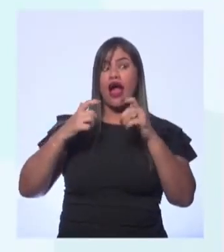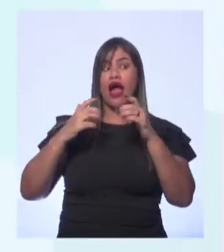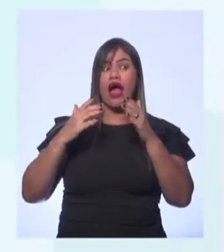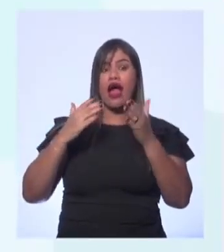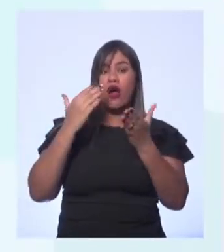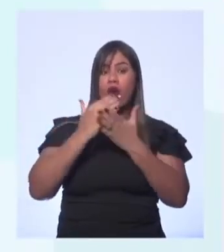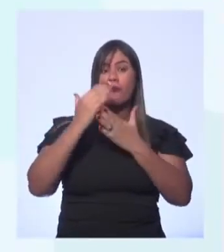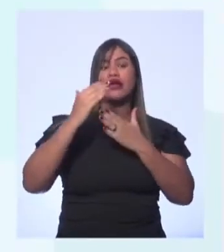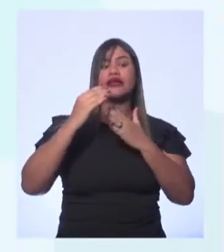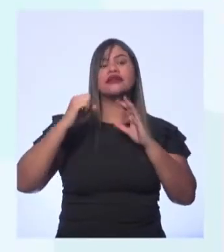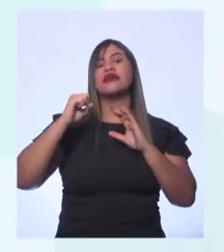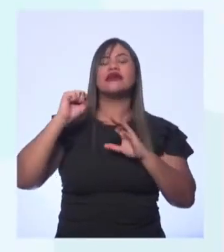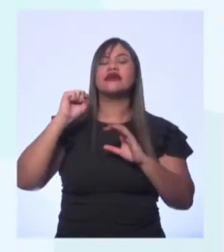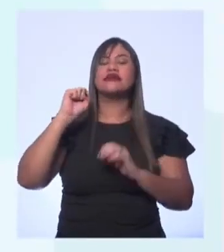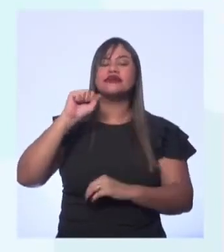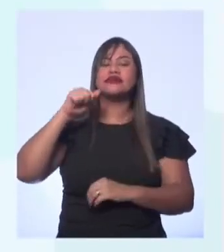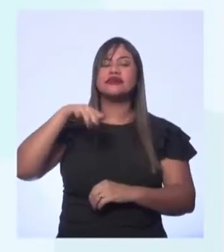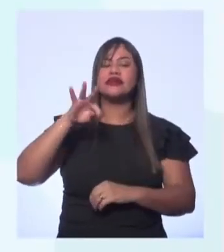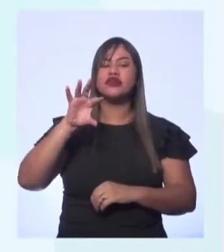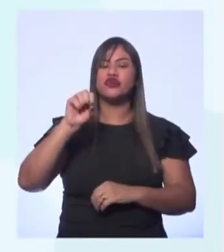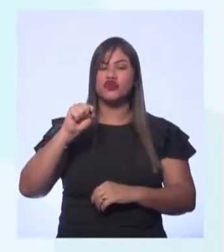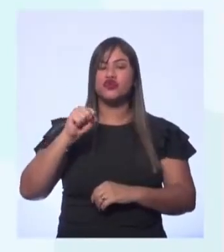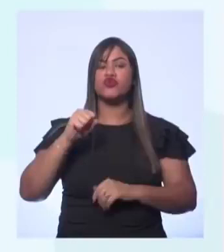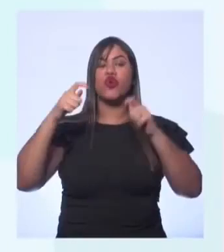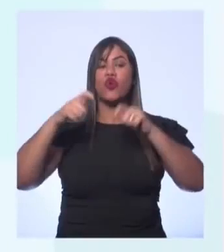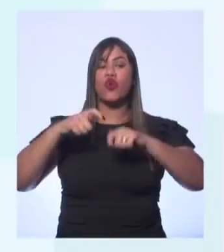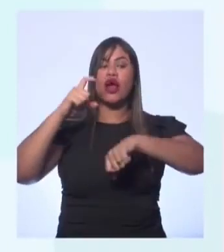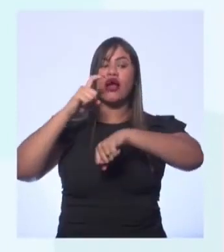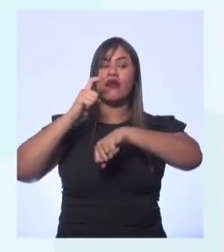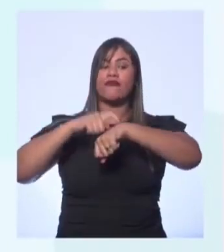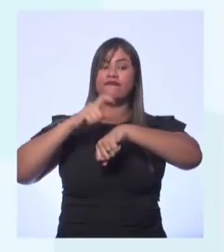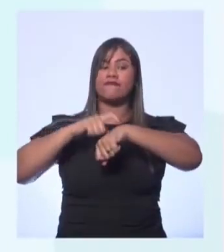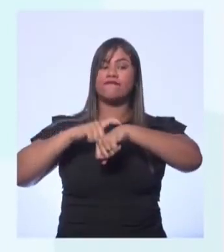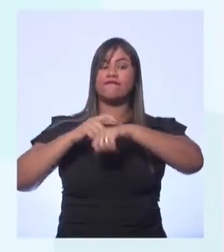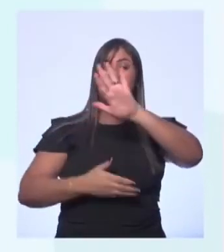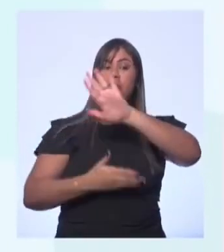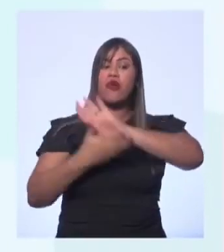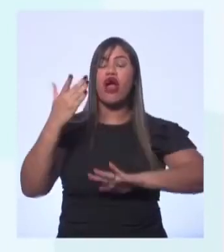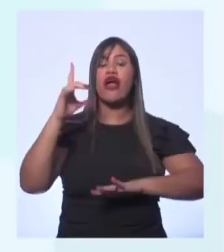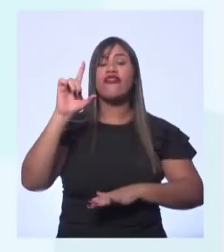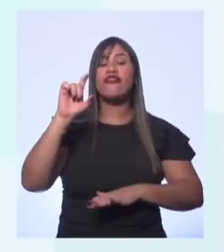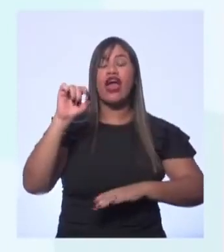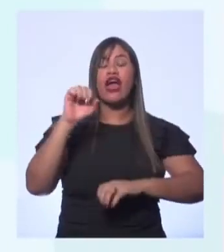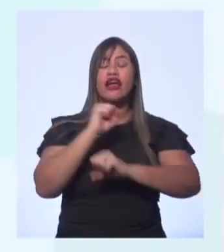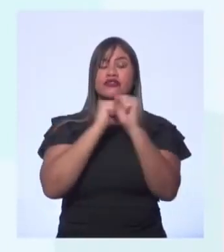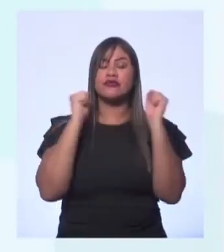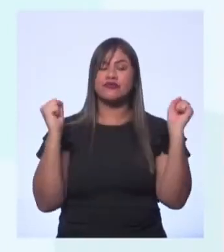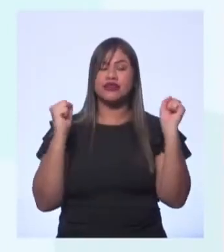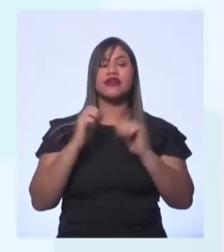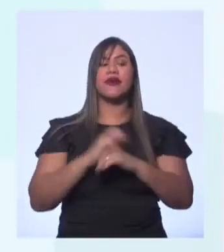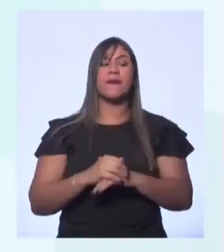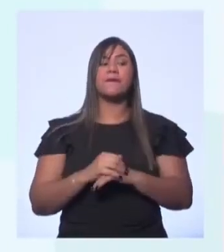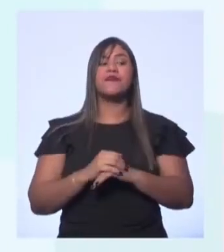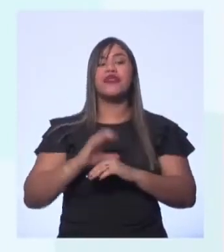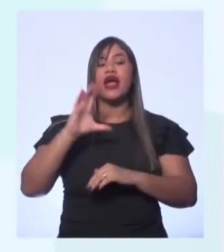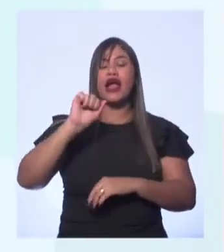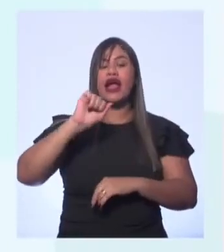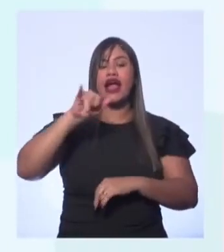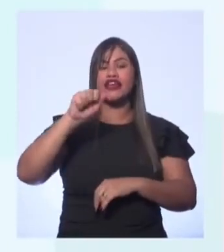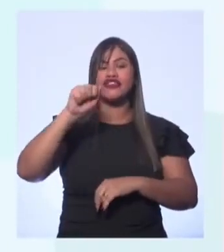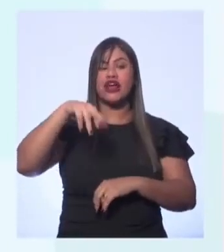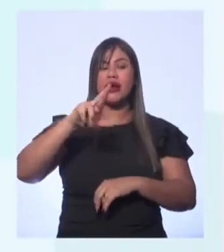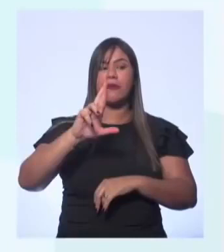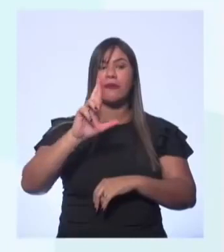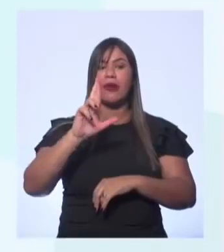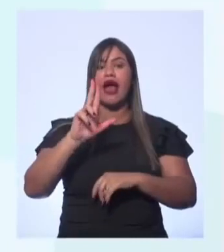aparecendo Santos aí, legal, às 10 horas e chegou à cidade de Cajamar, olha a cidade de Cajamar, às 12 horas, ao meio-dia. Então,